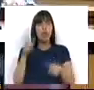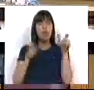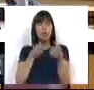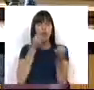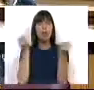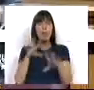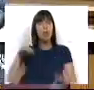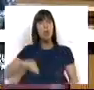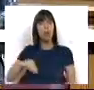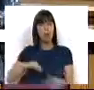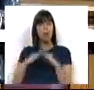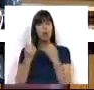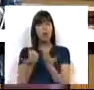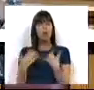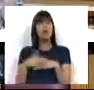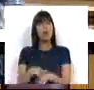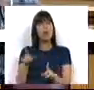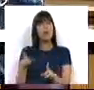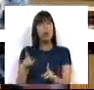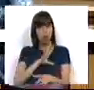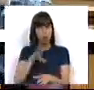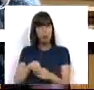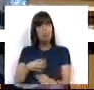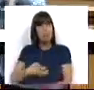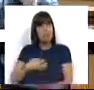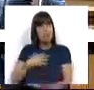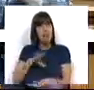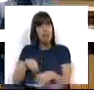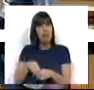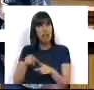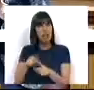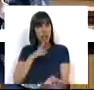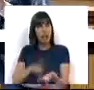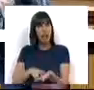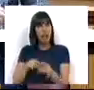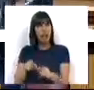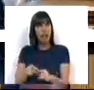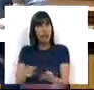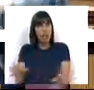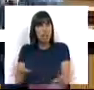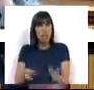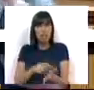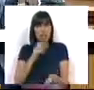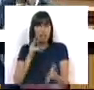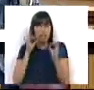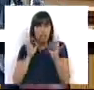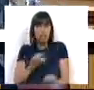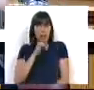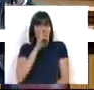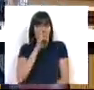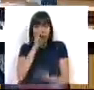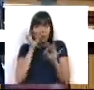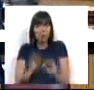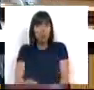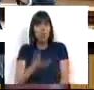os que perderam o rendimento social de inserção, se enquadram, se sentem enquadrados nesta realidade. Isto é uma rotunda mentira.